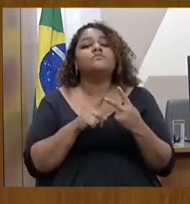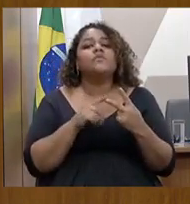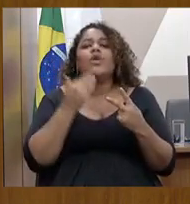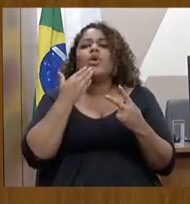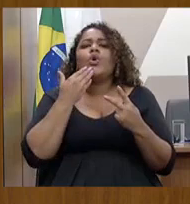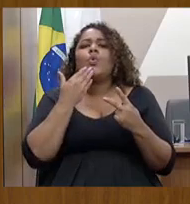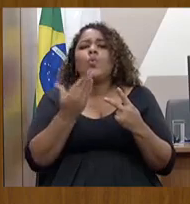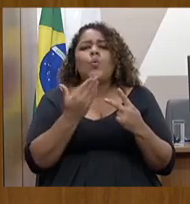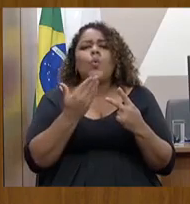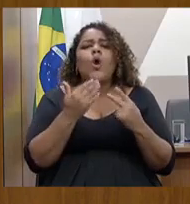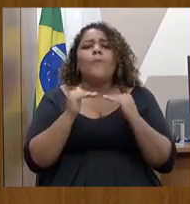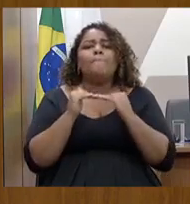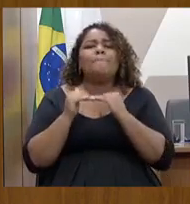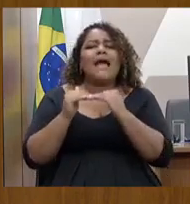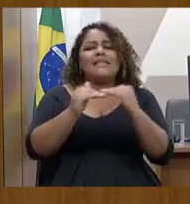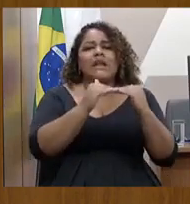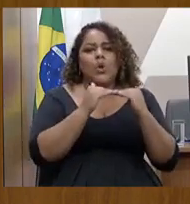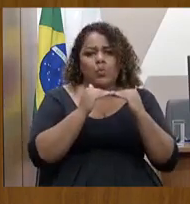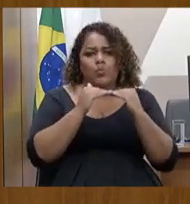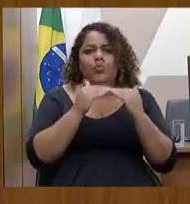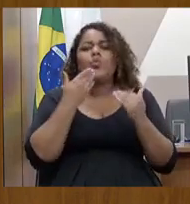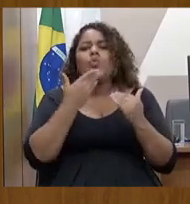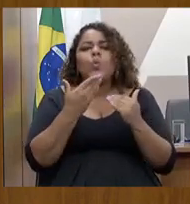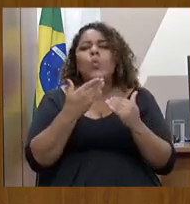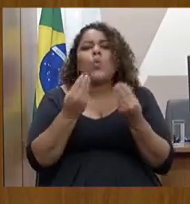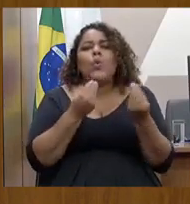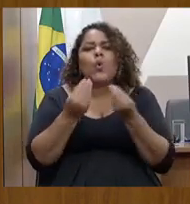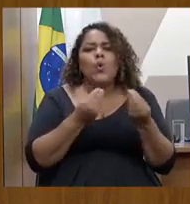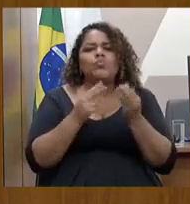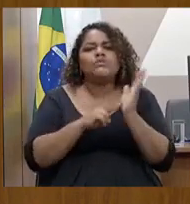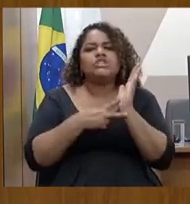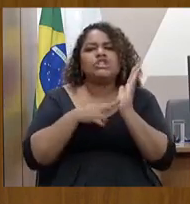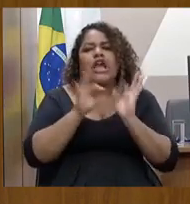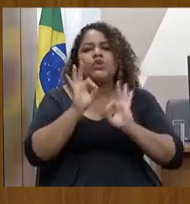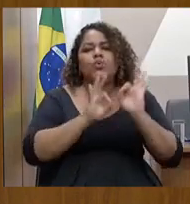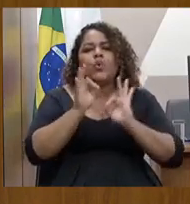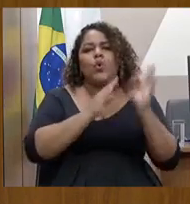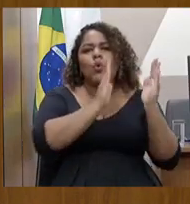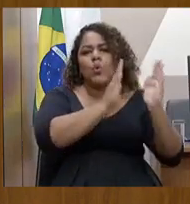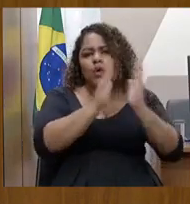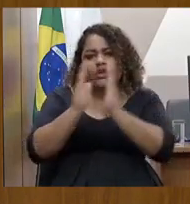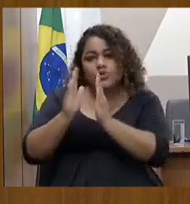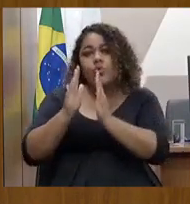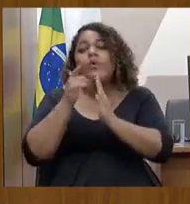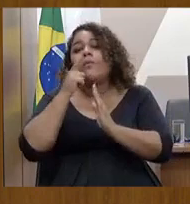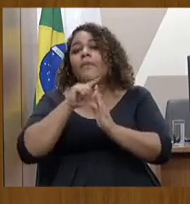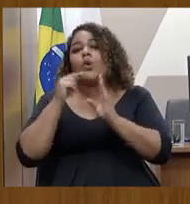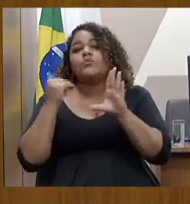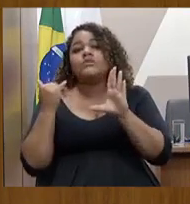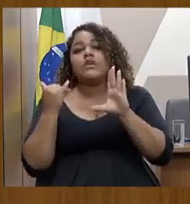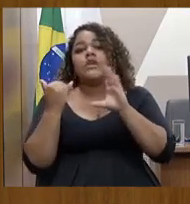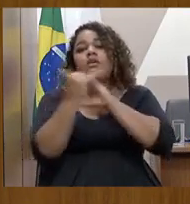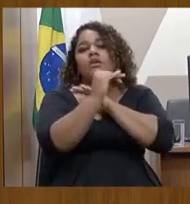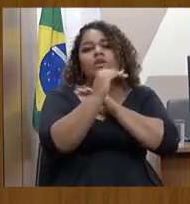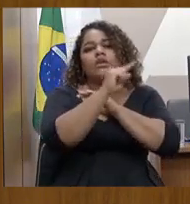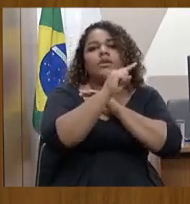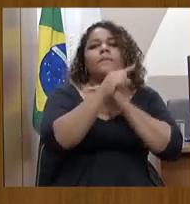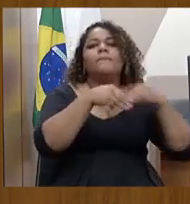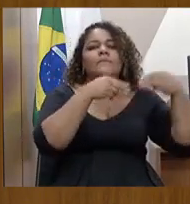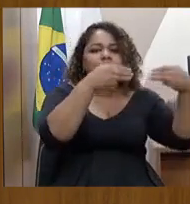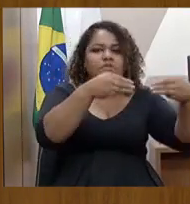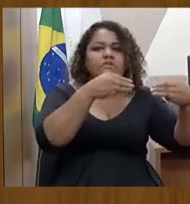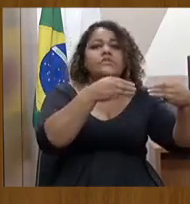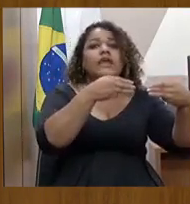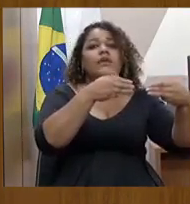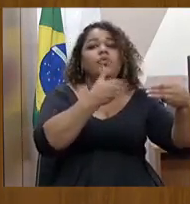para que esses números chegasse através de notícia fato ao Ministério Público do Trabalho e chegasse a secretaria de